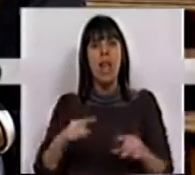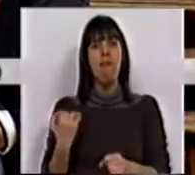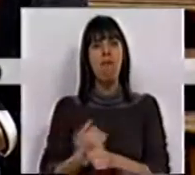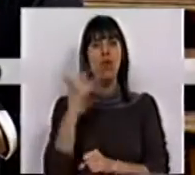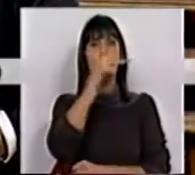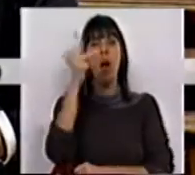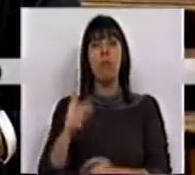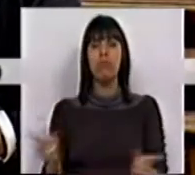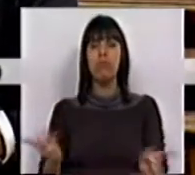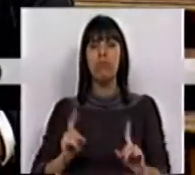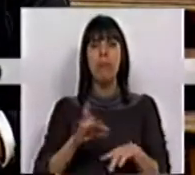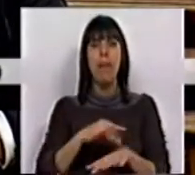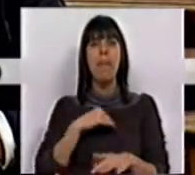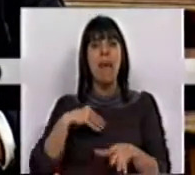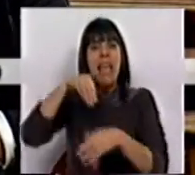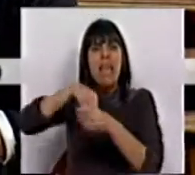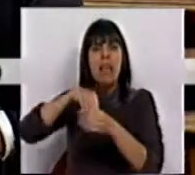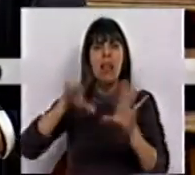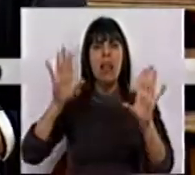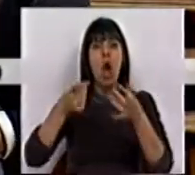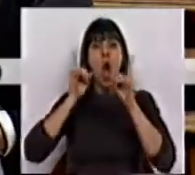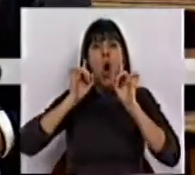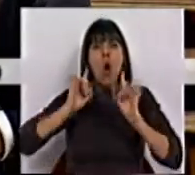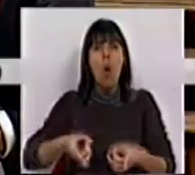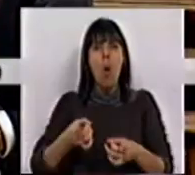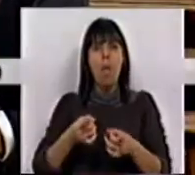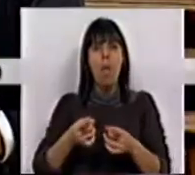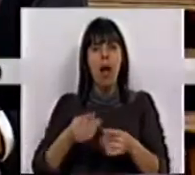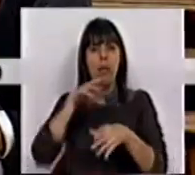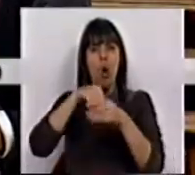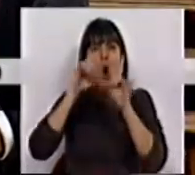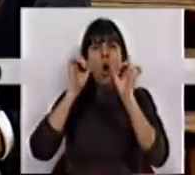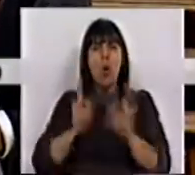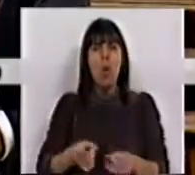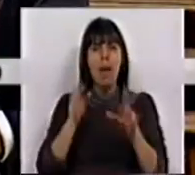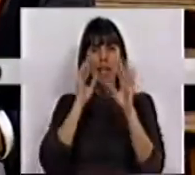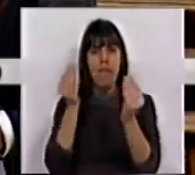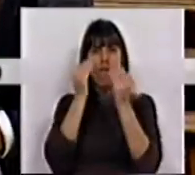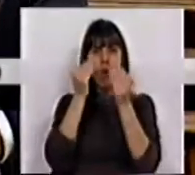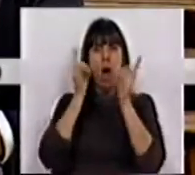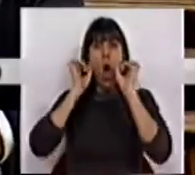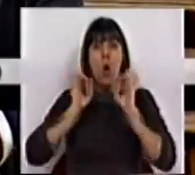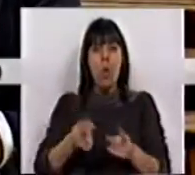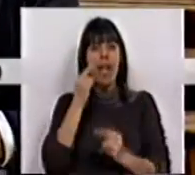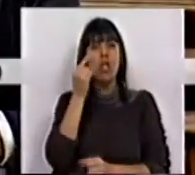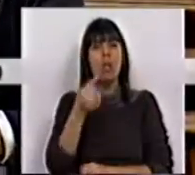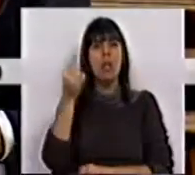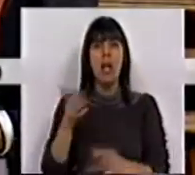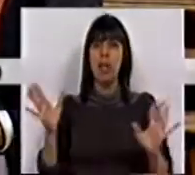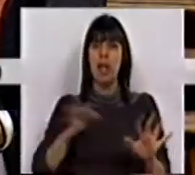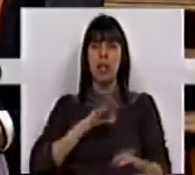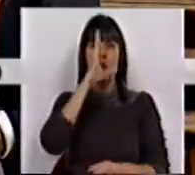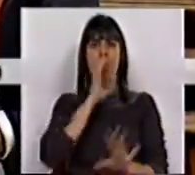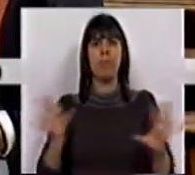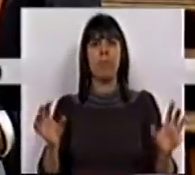plena função, são médicos internos que vão começar o seu internato, a sua formação na especialidade,